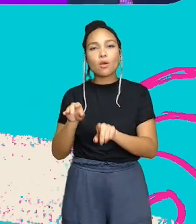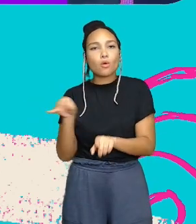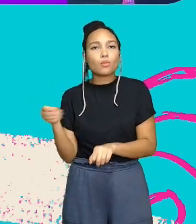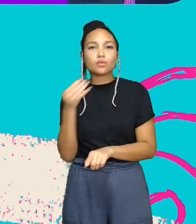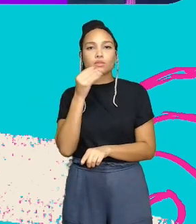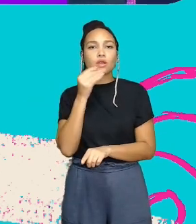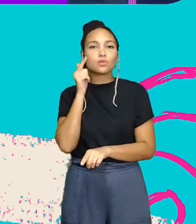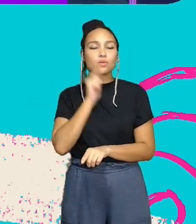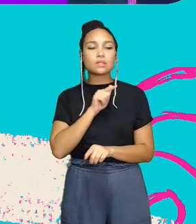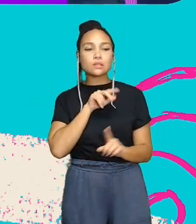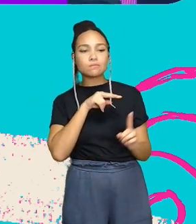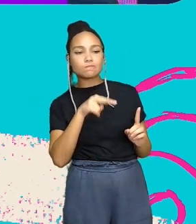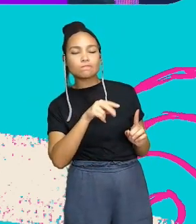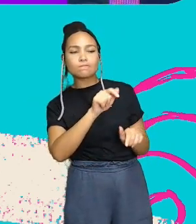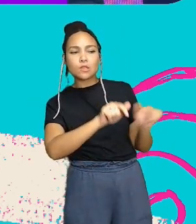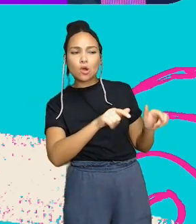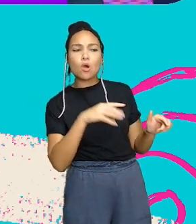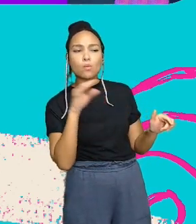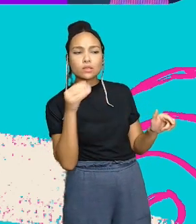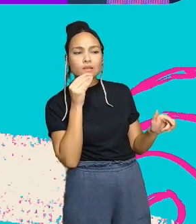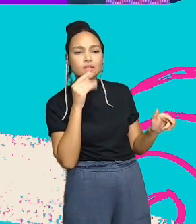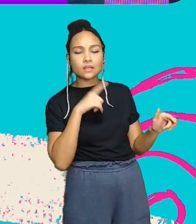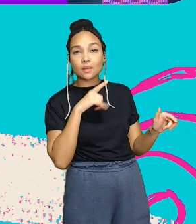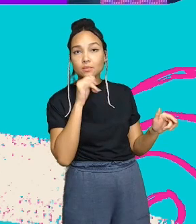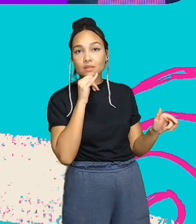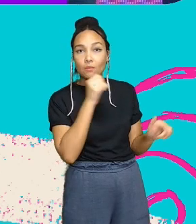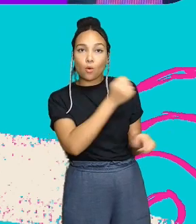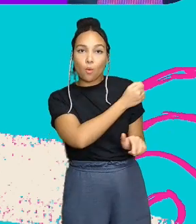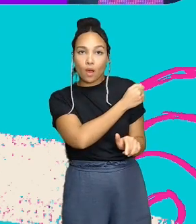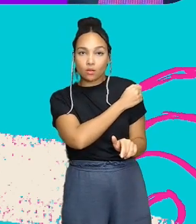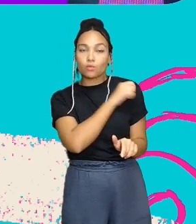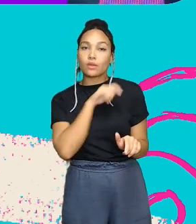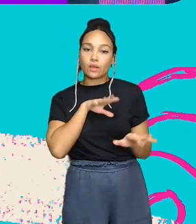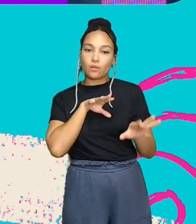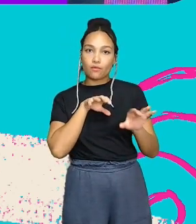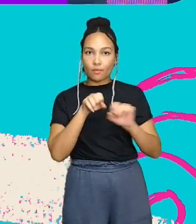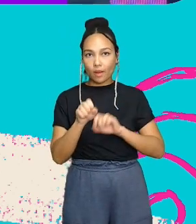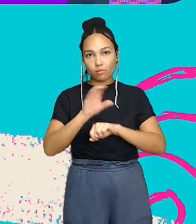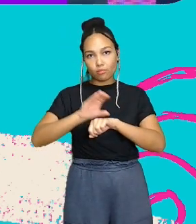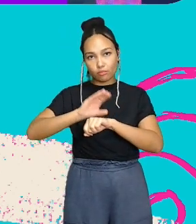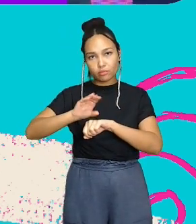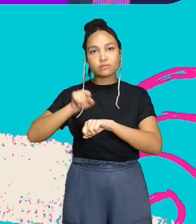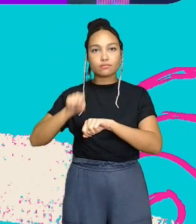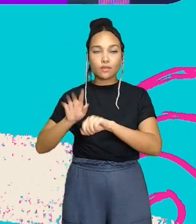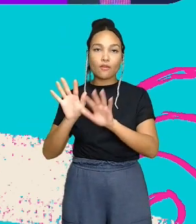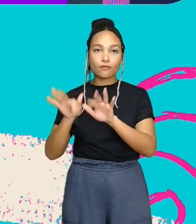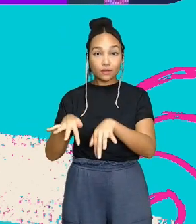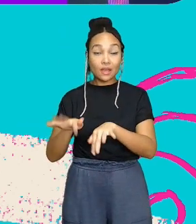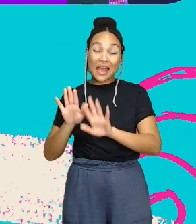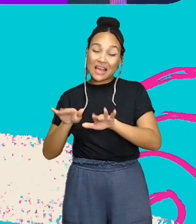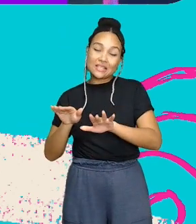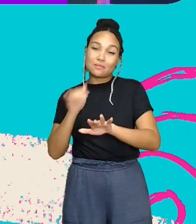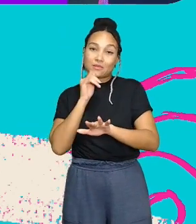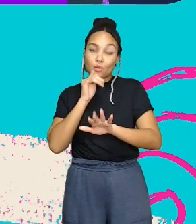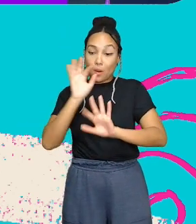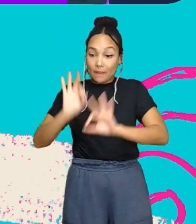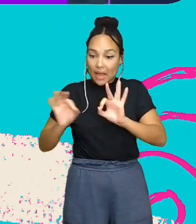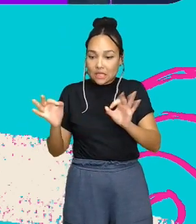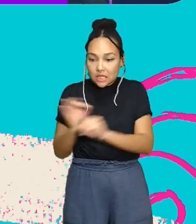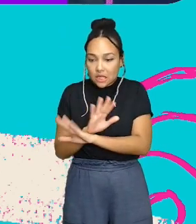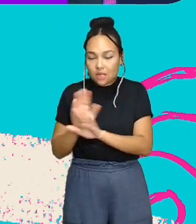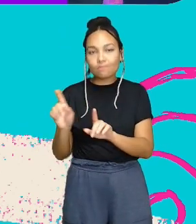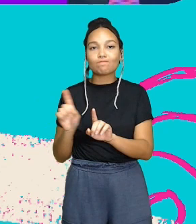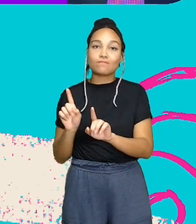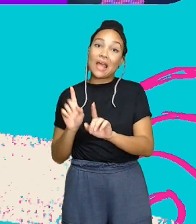que têm uma oportunidade. Por exemplo, os alunos, quando terminarem o curso. Às vezes, eles podem não estar tão preparados